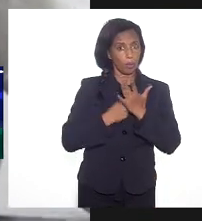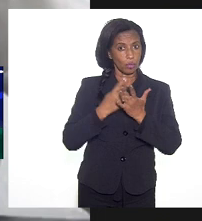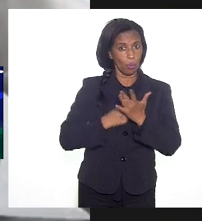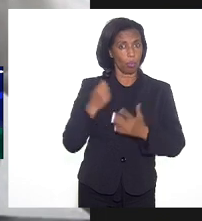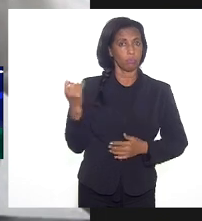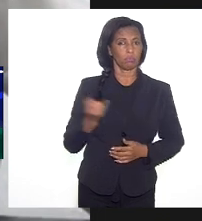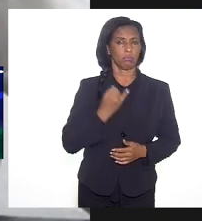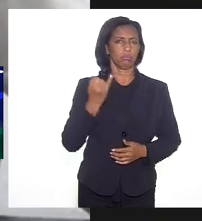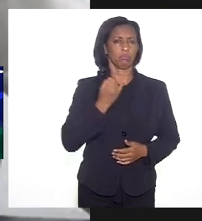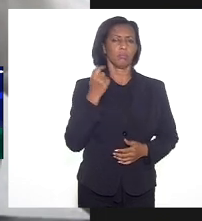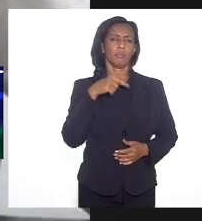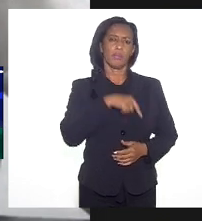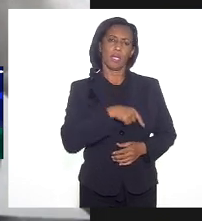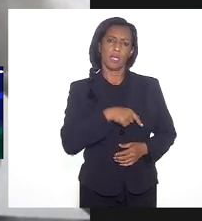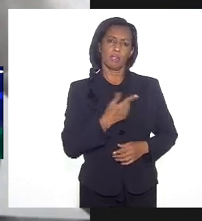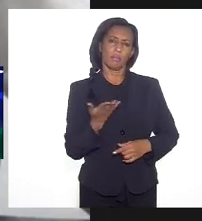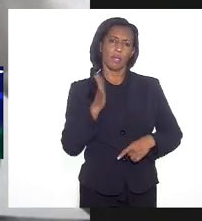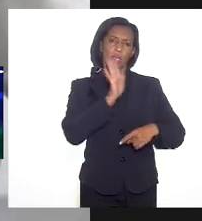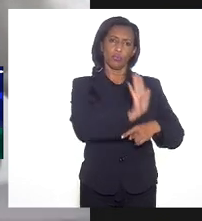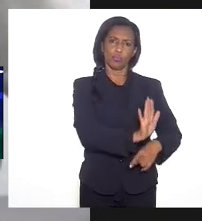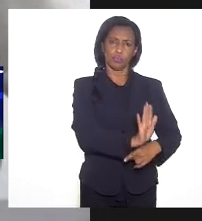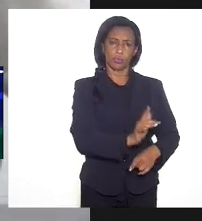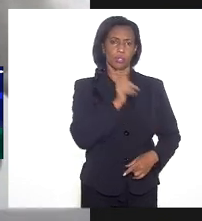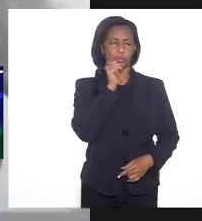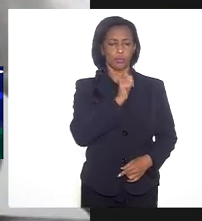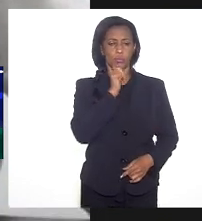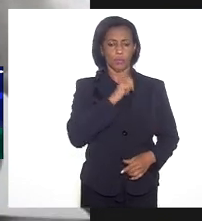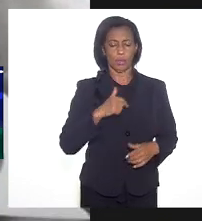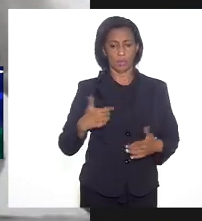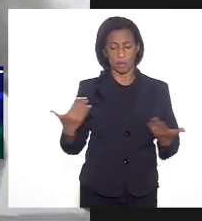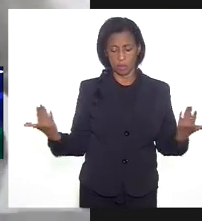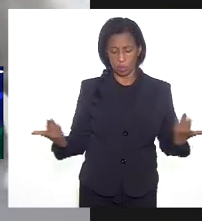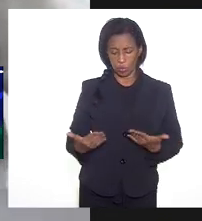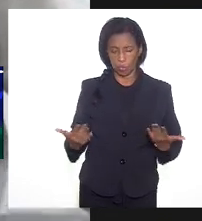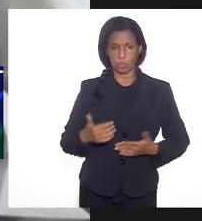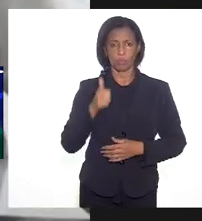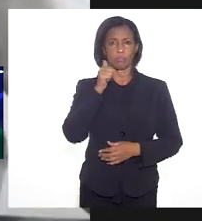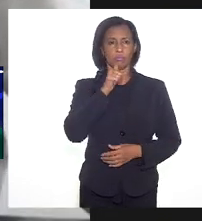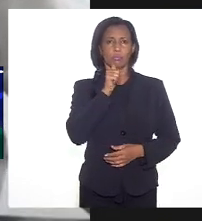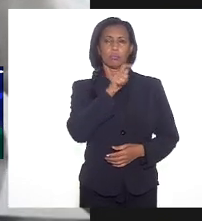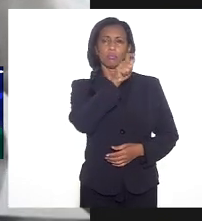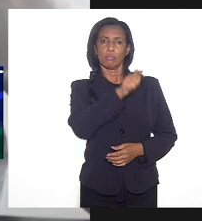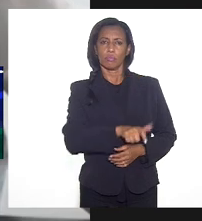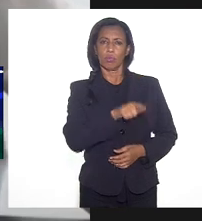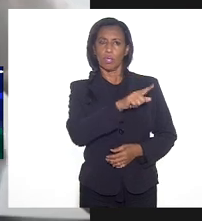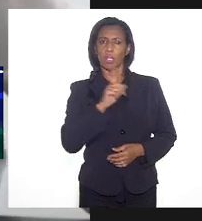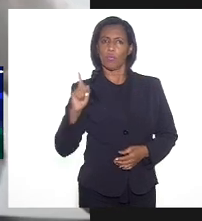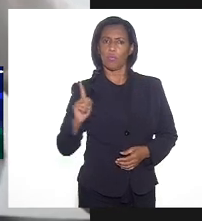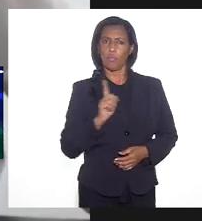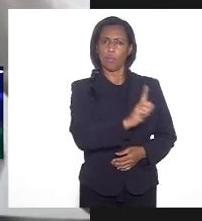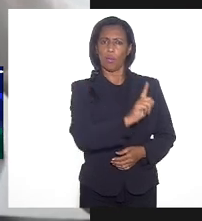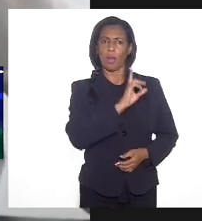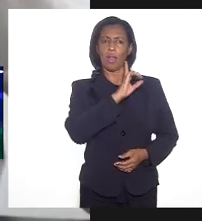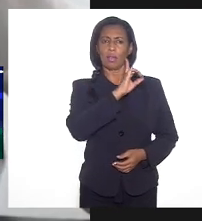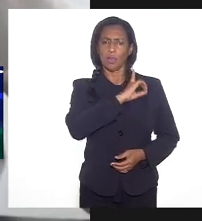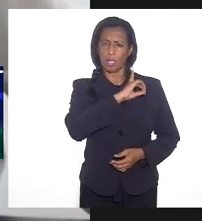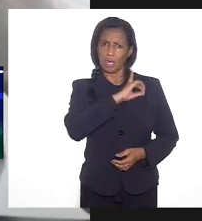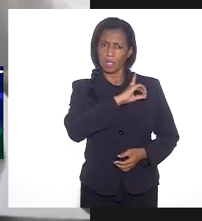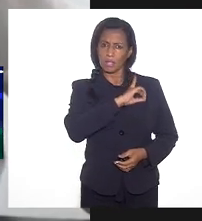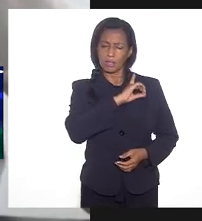para esse primeiro atendimento inclusive senhor presidente hoje aquelas mulheres que forem às delegacias